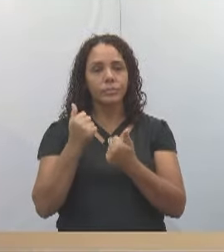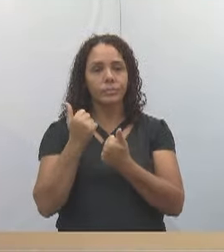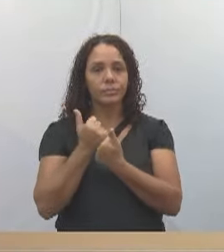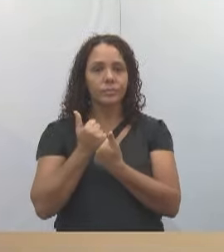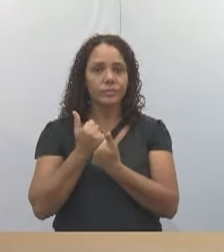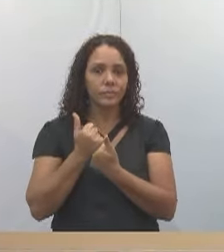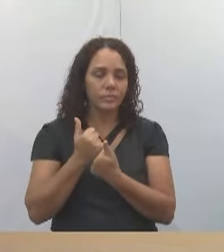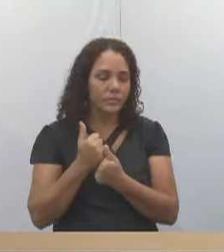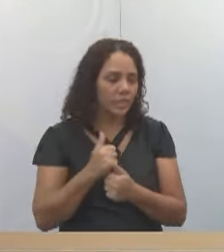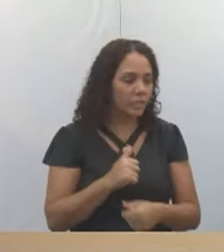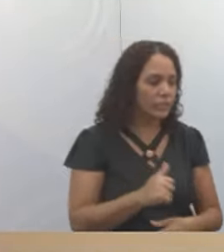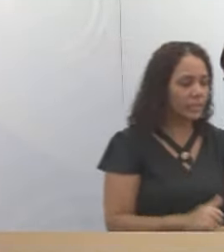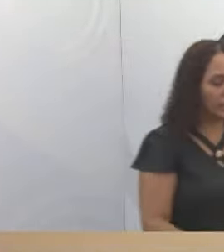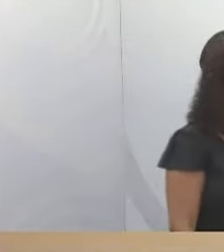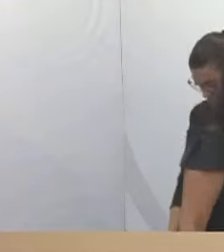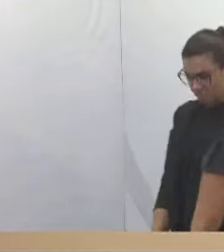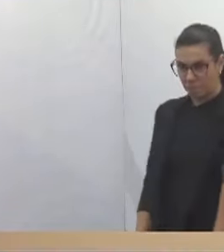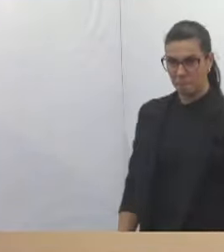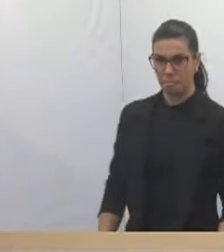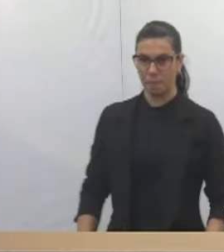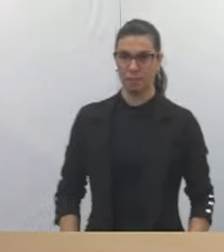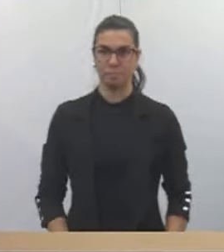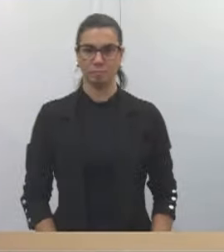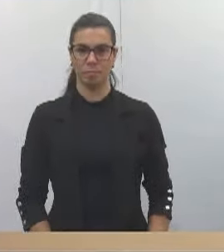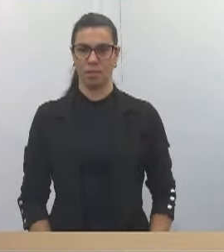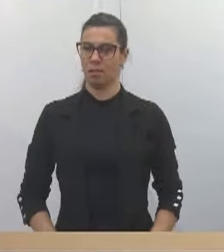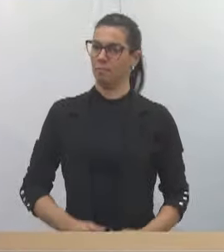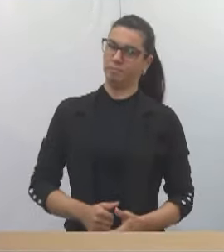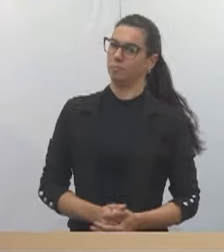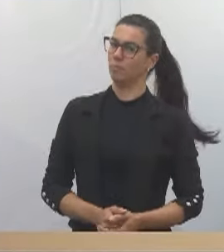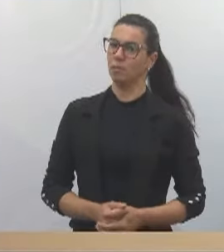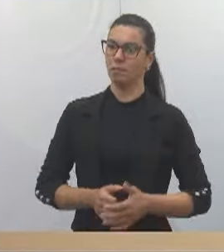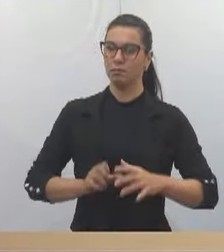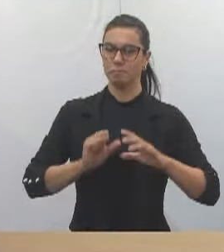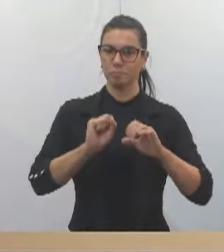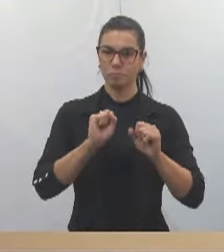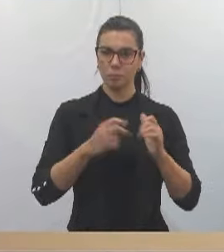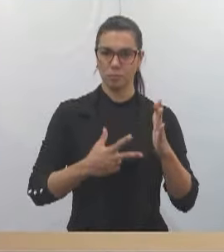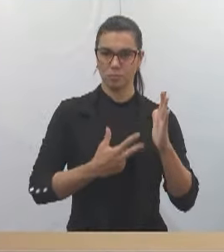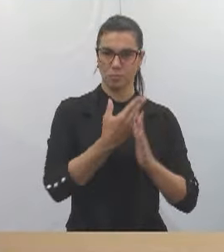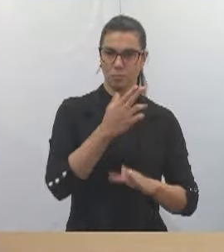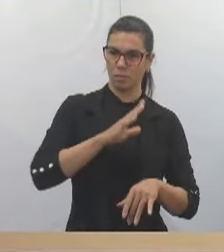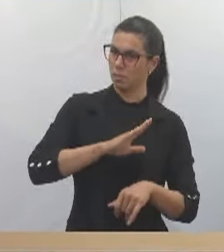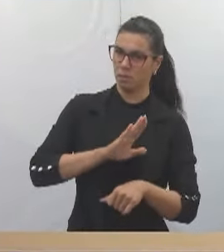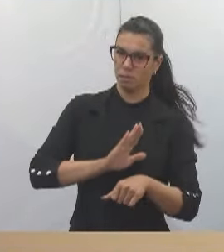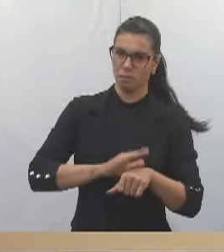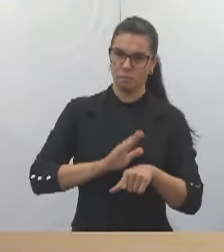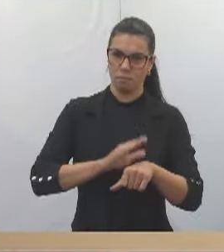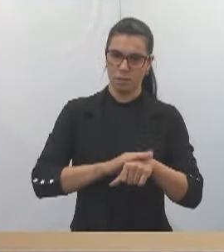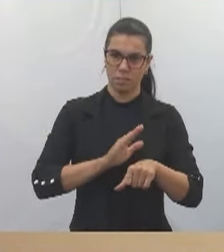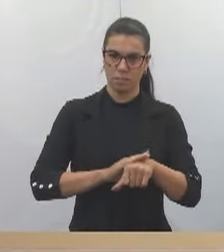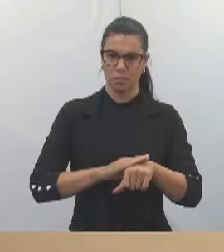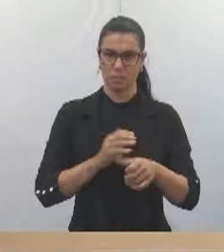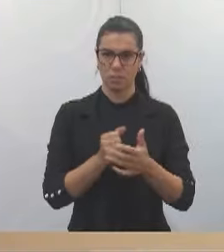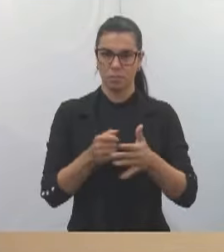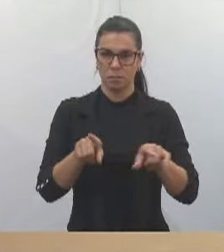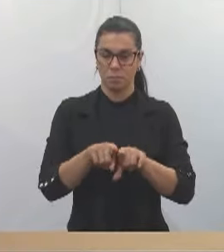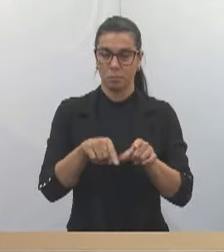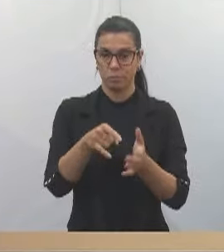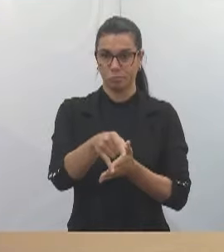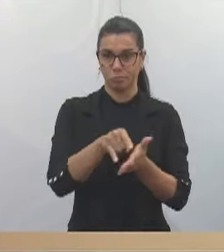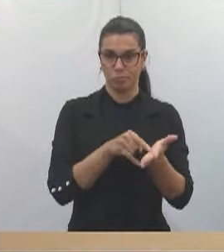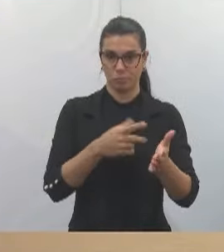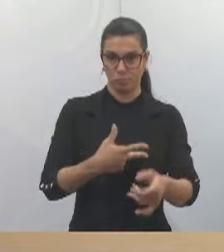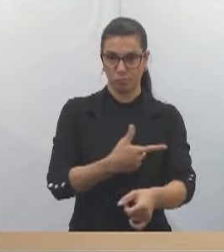o condomínio poderá realizar cadastramento dos animais e requerer a carteira de vacinação. Destaca-se,